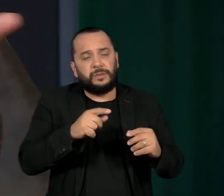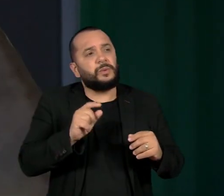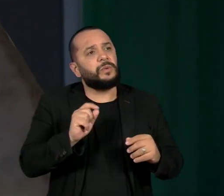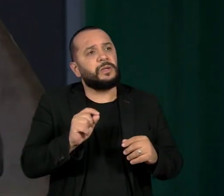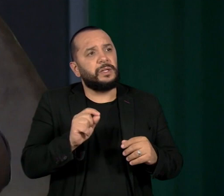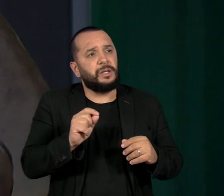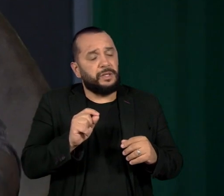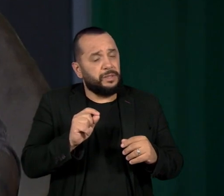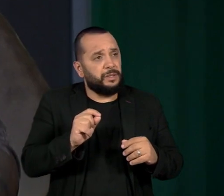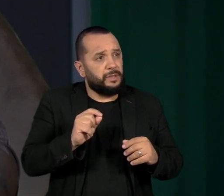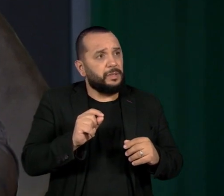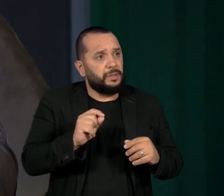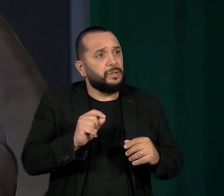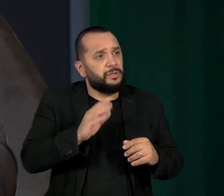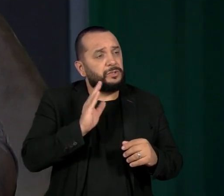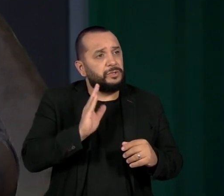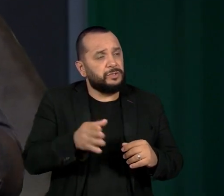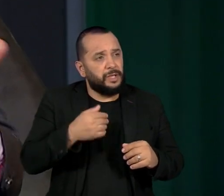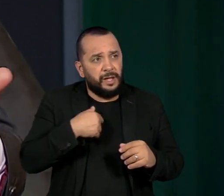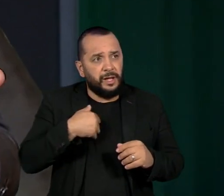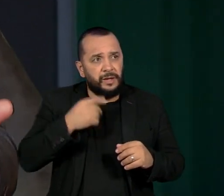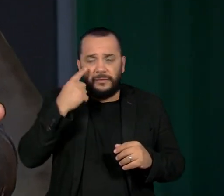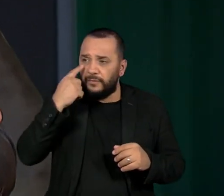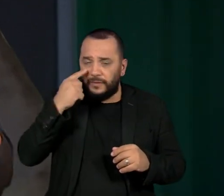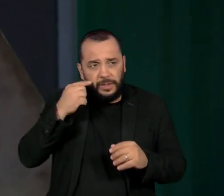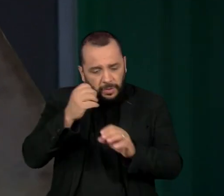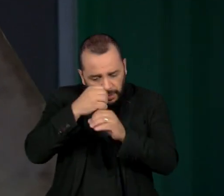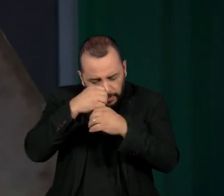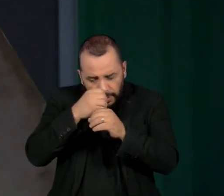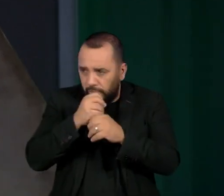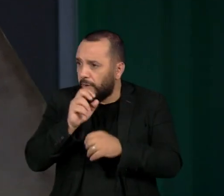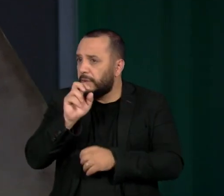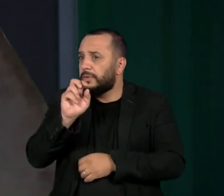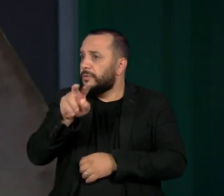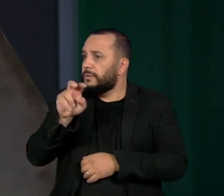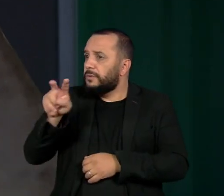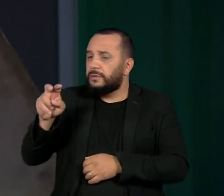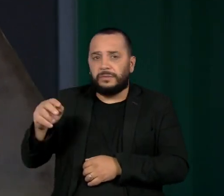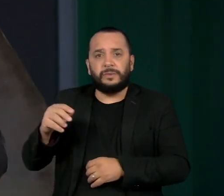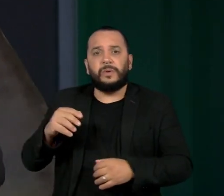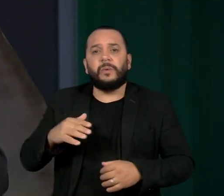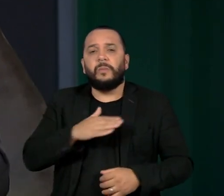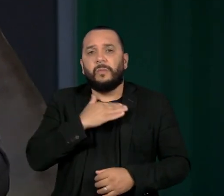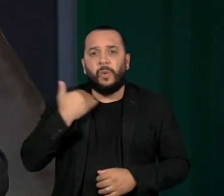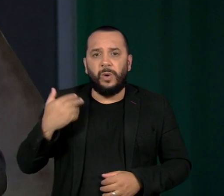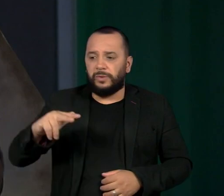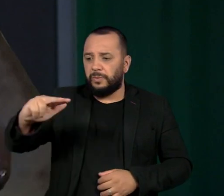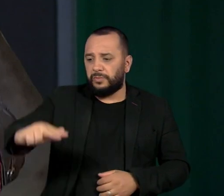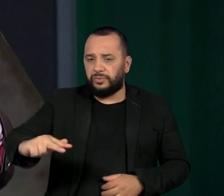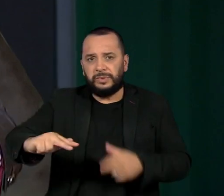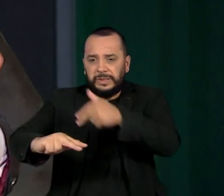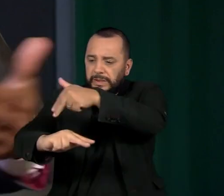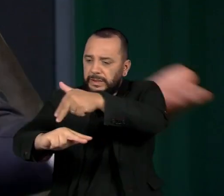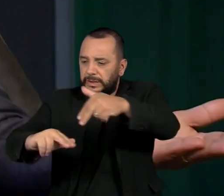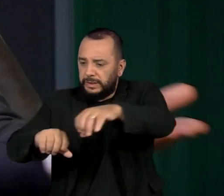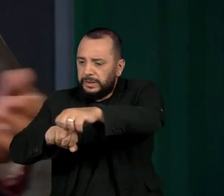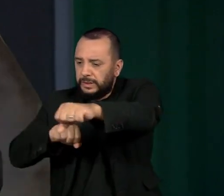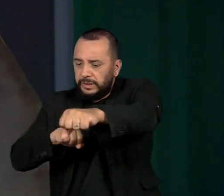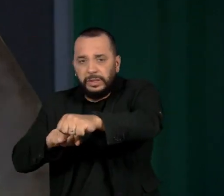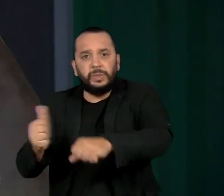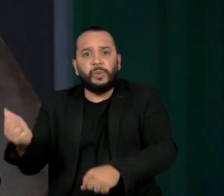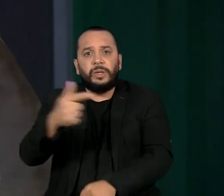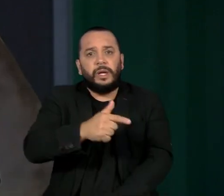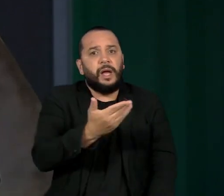que chegando então no laboratório, ela viu mais negros, né, nos corpos a serem estudados do que colegas